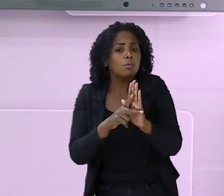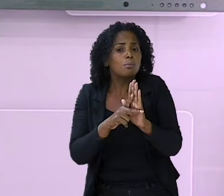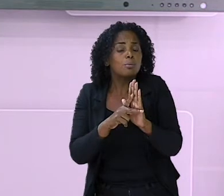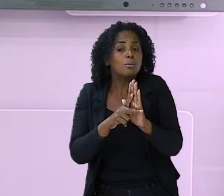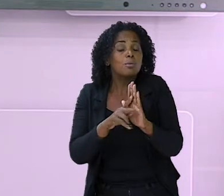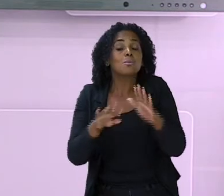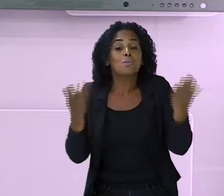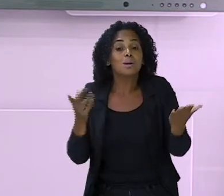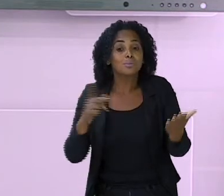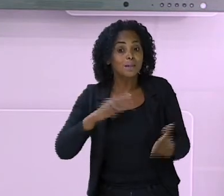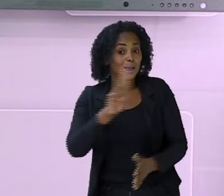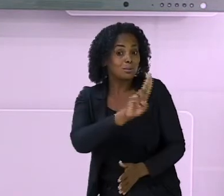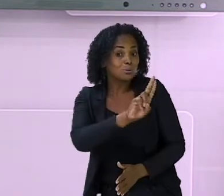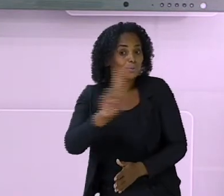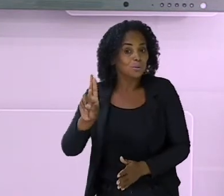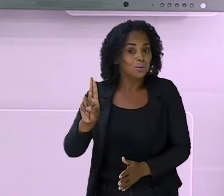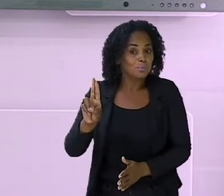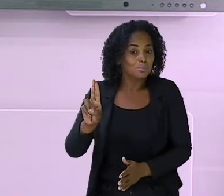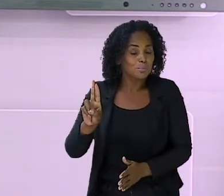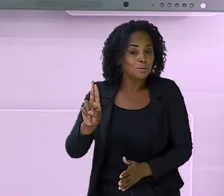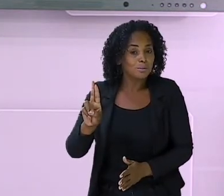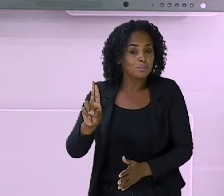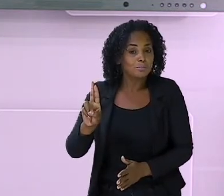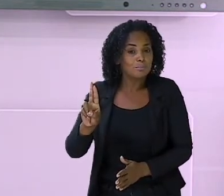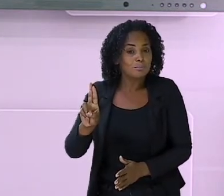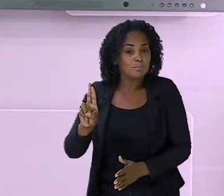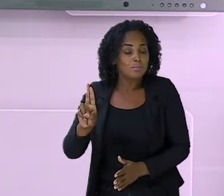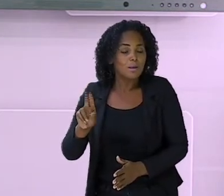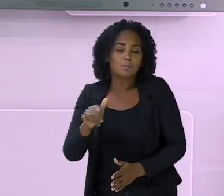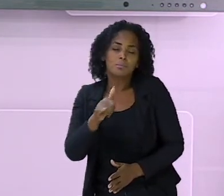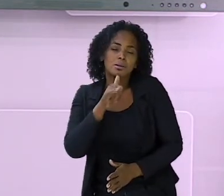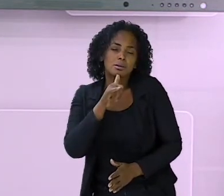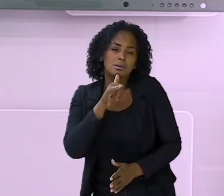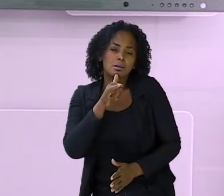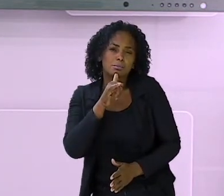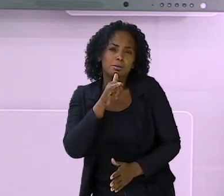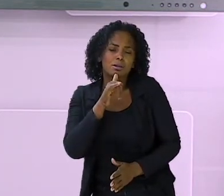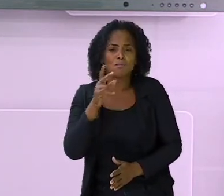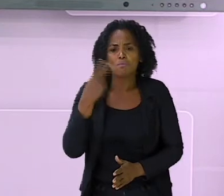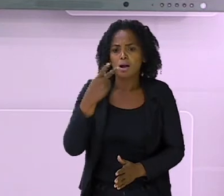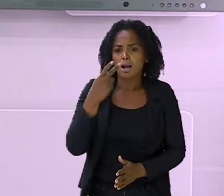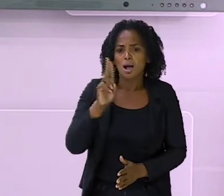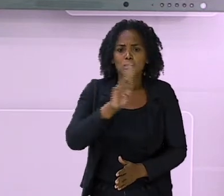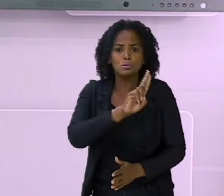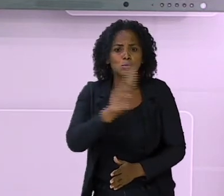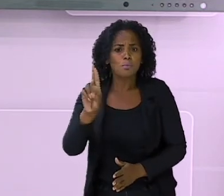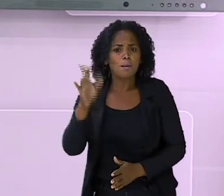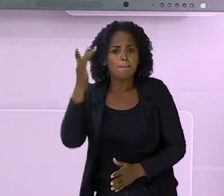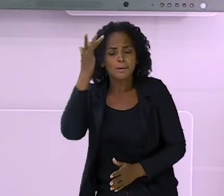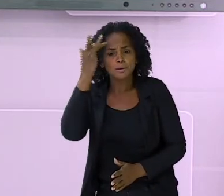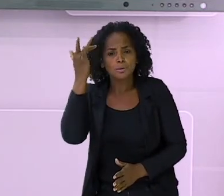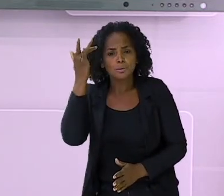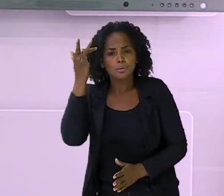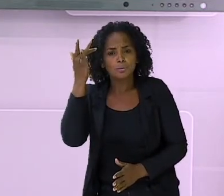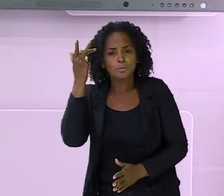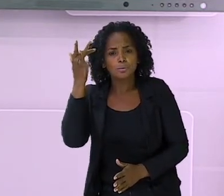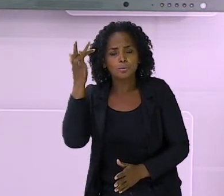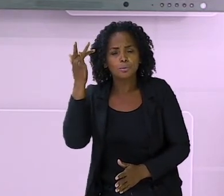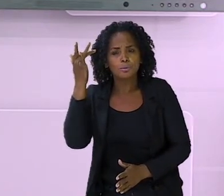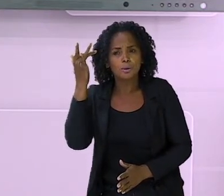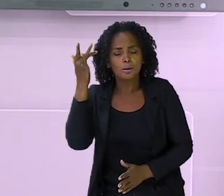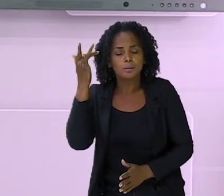a pessoa. Pessoa, substantivo comum, e a partir da hora que eu dei um nome, que